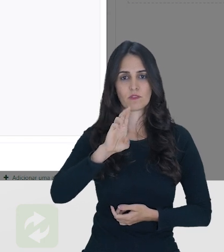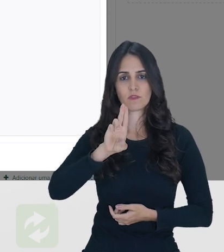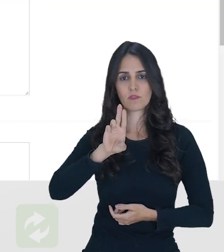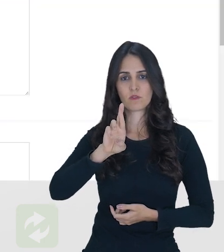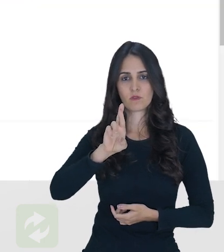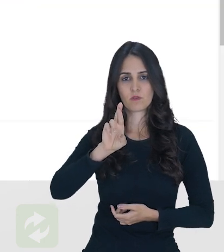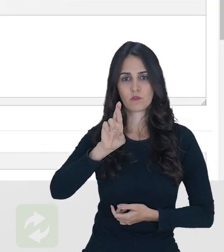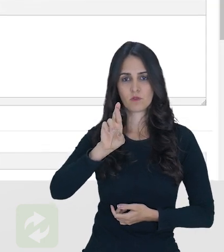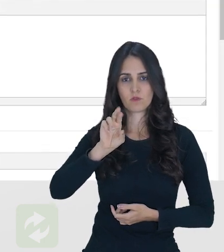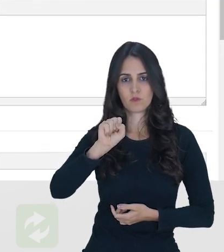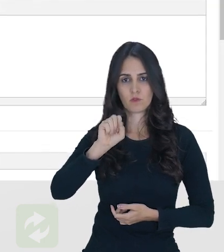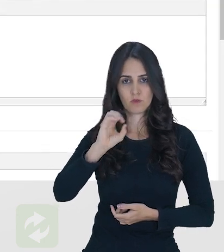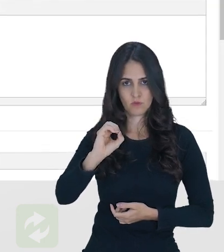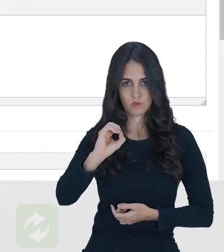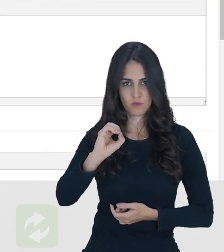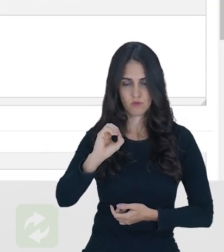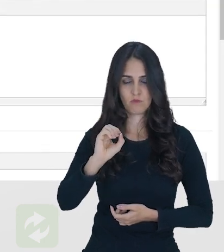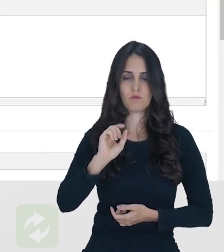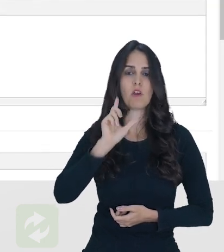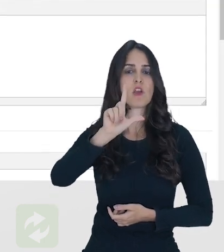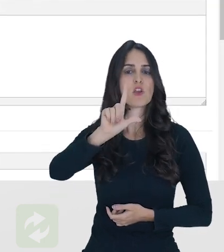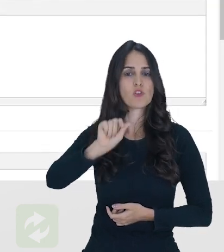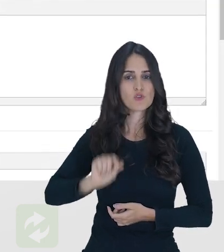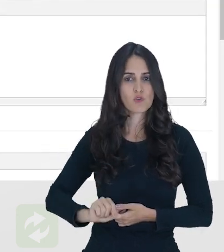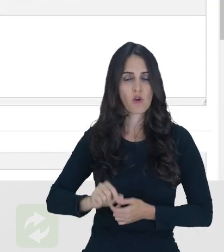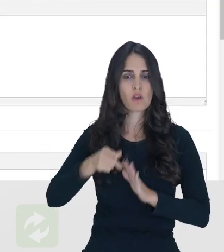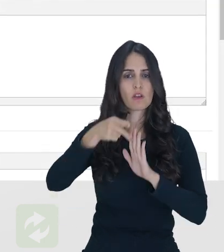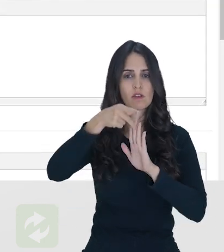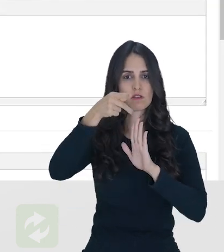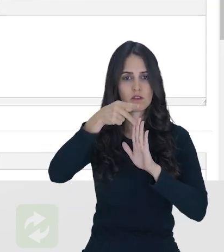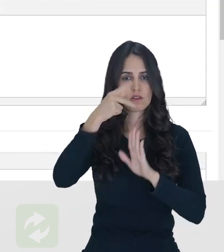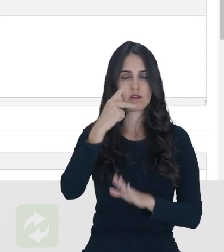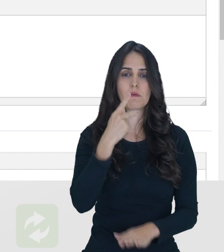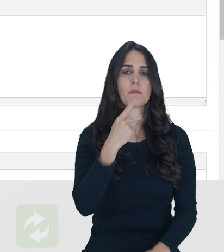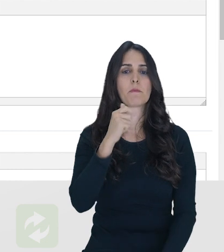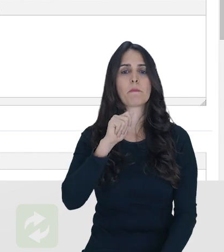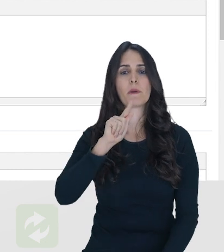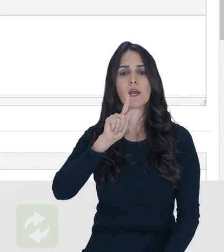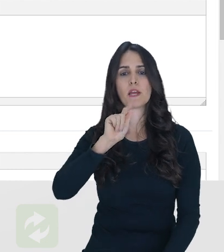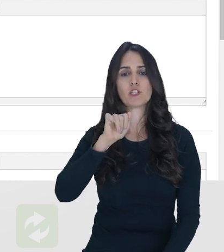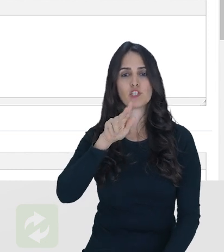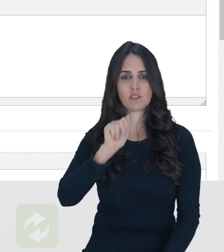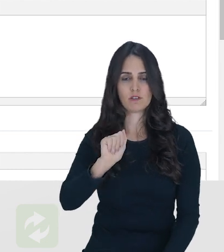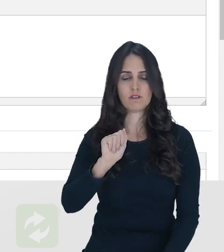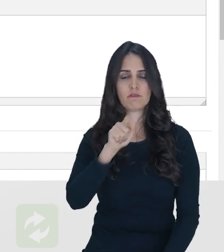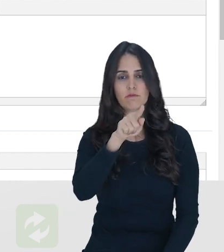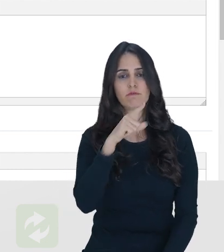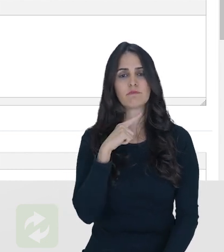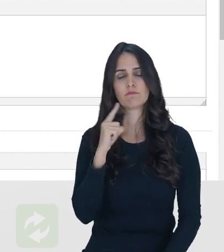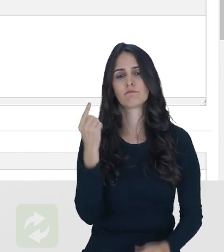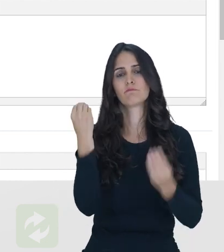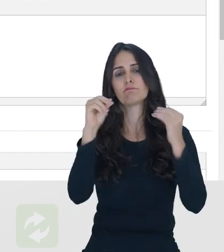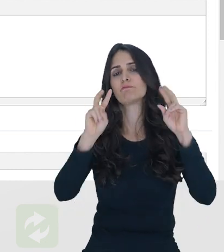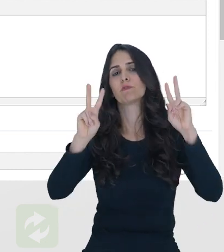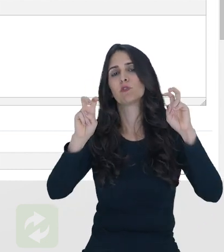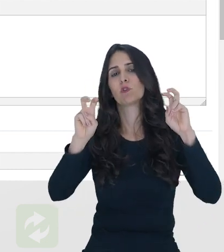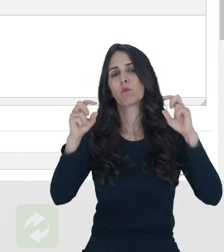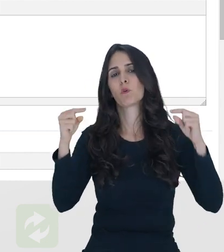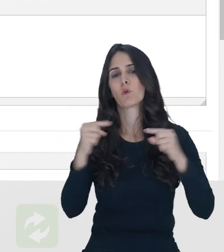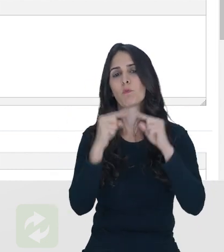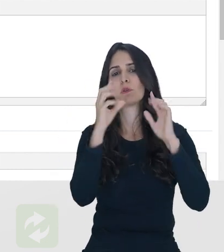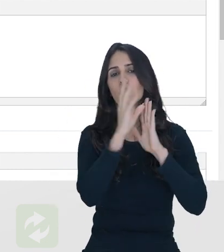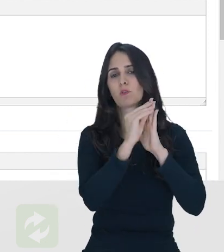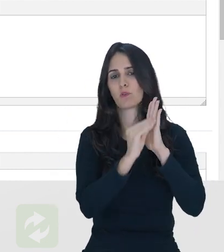o recurso página é preciso dar um nome para essa página o nome que seja significativo com o conteúdo